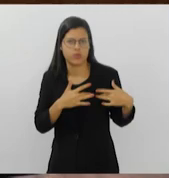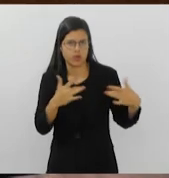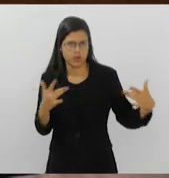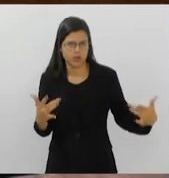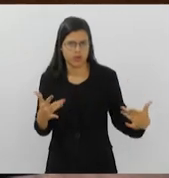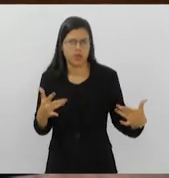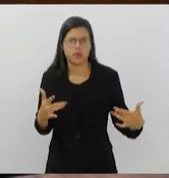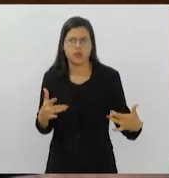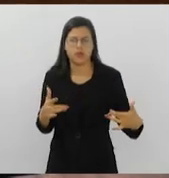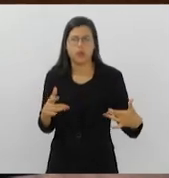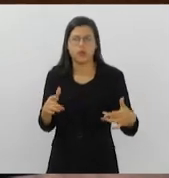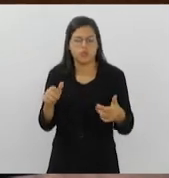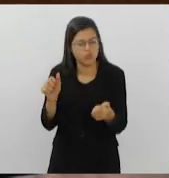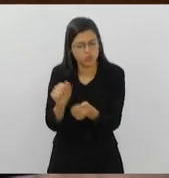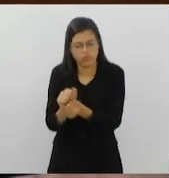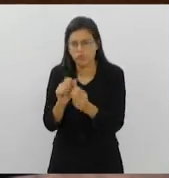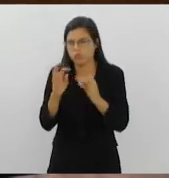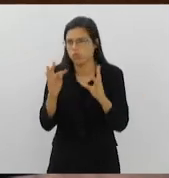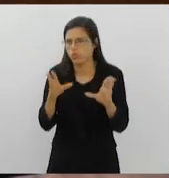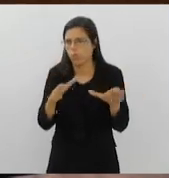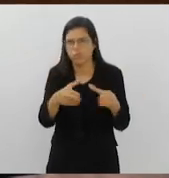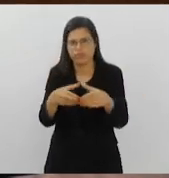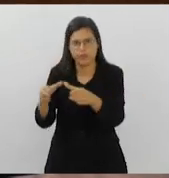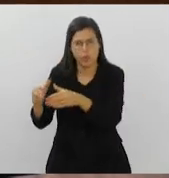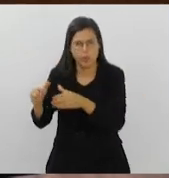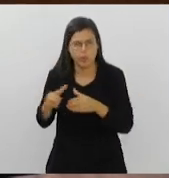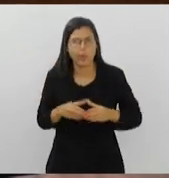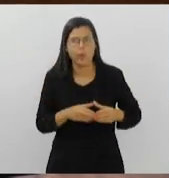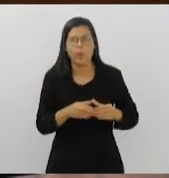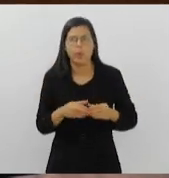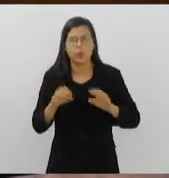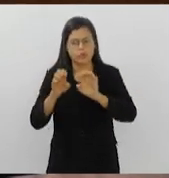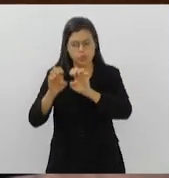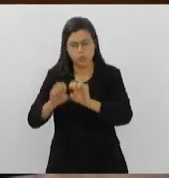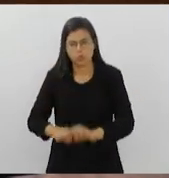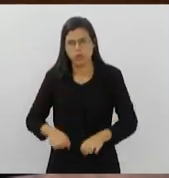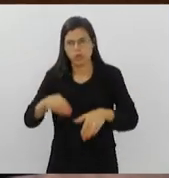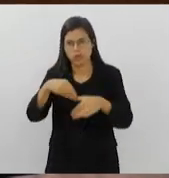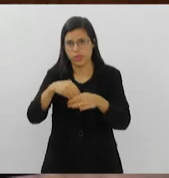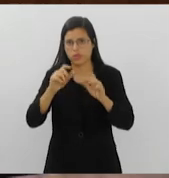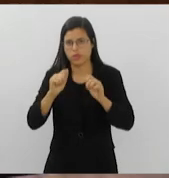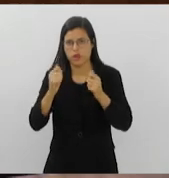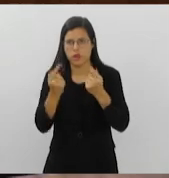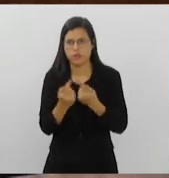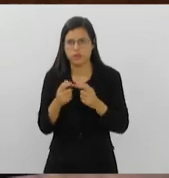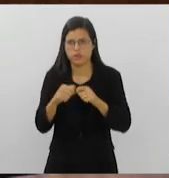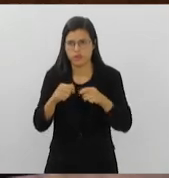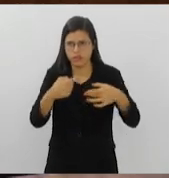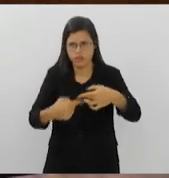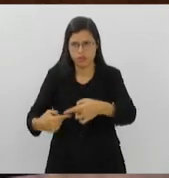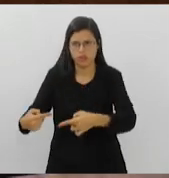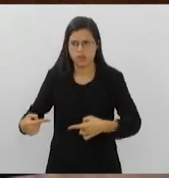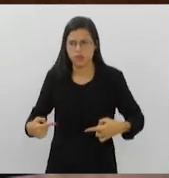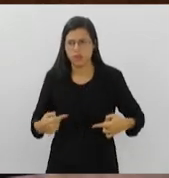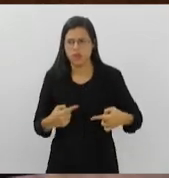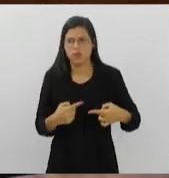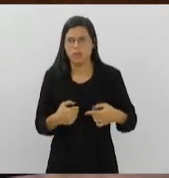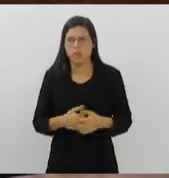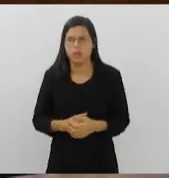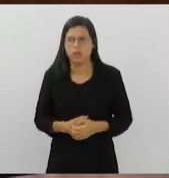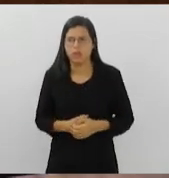seja, juntamos toda uma estrutura hoje dentro da Assembleia Legislativa que faz esse debate para que a gente